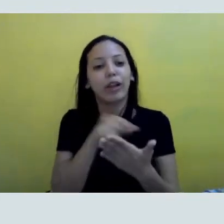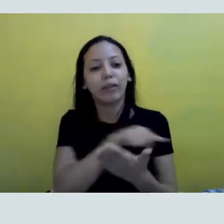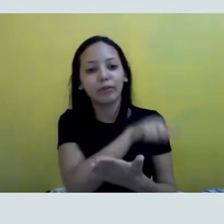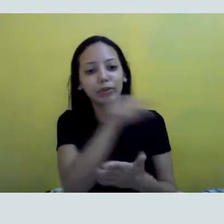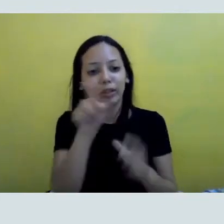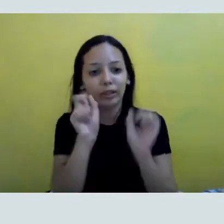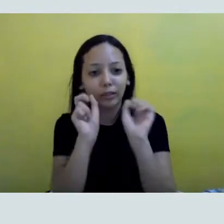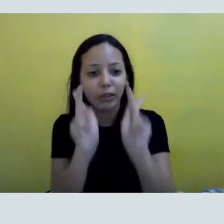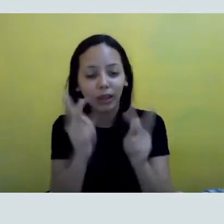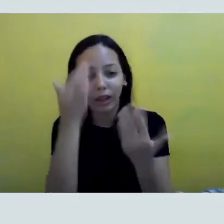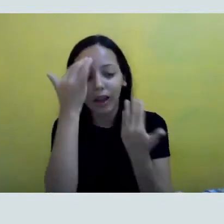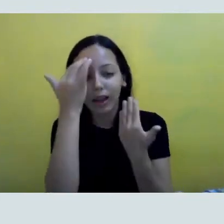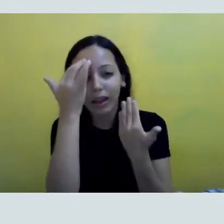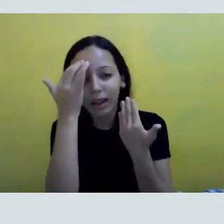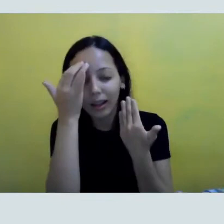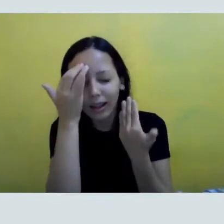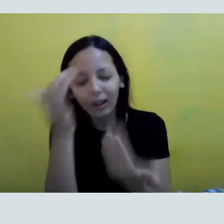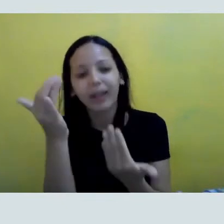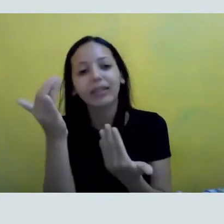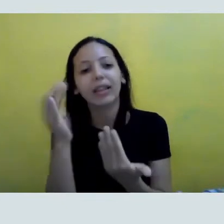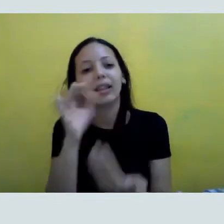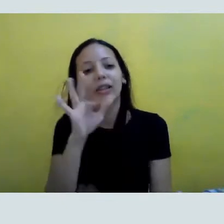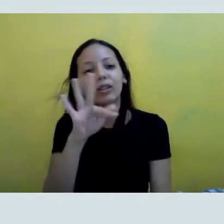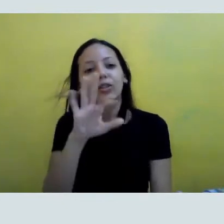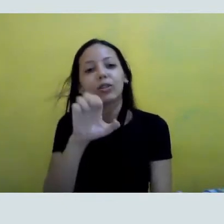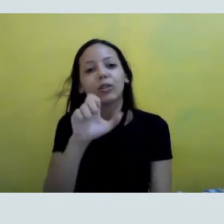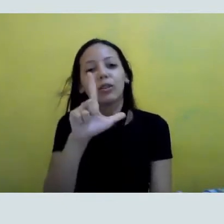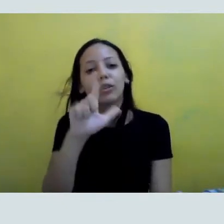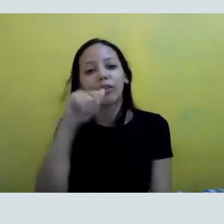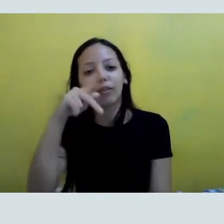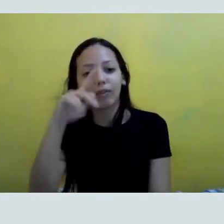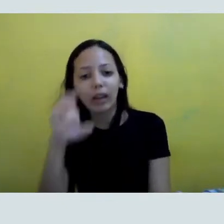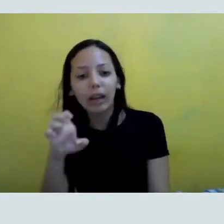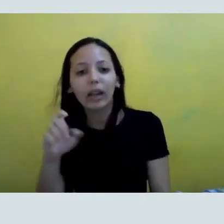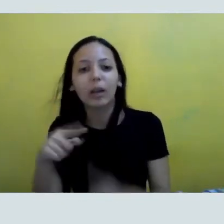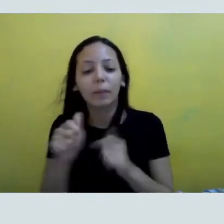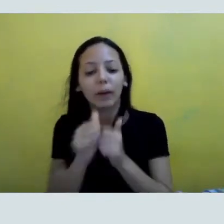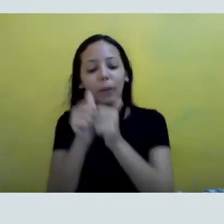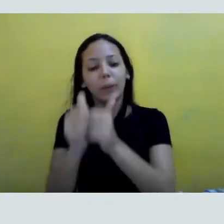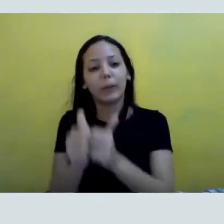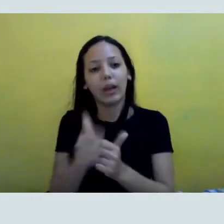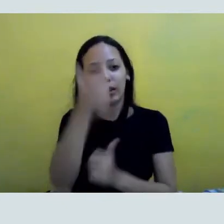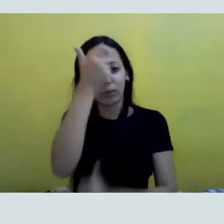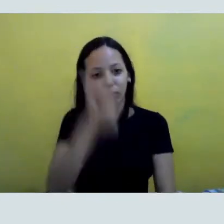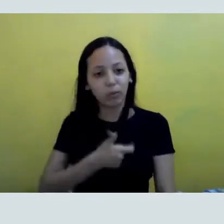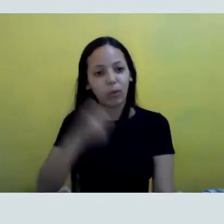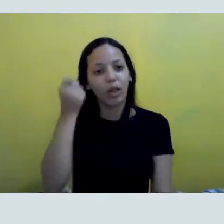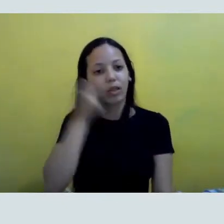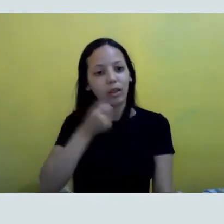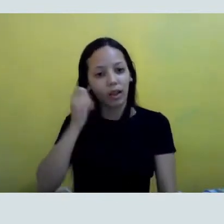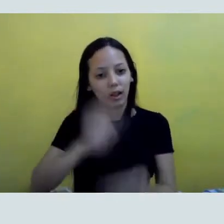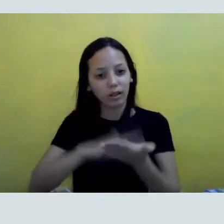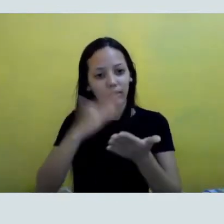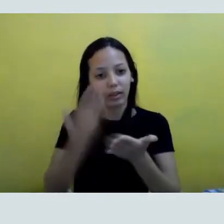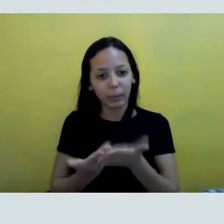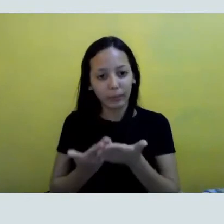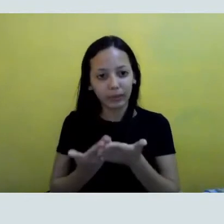possível. Agradeço a Felipe por ter acompanhado, a Adriele.